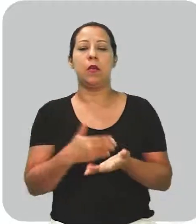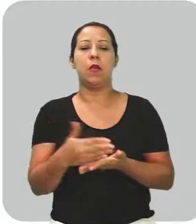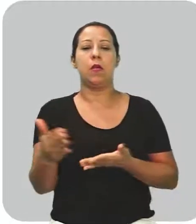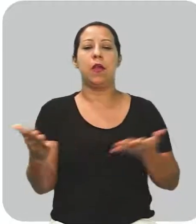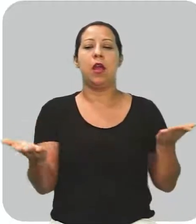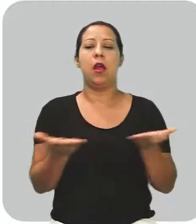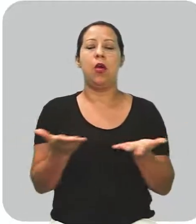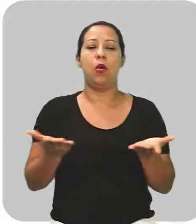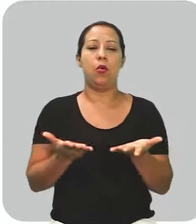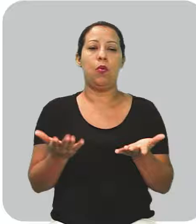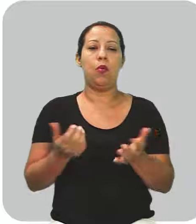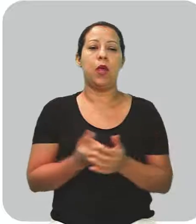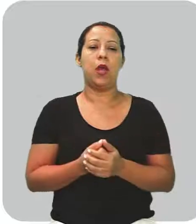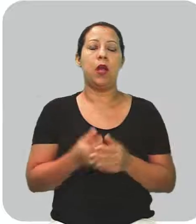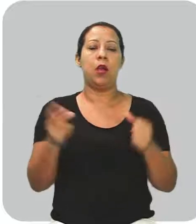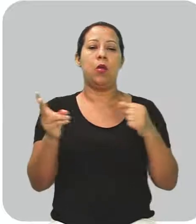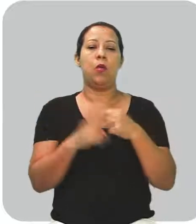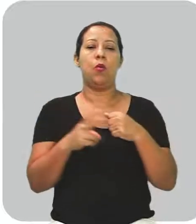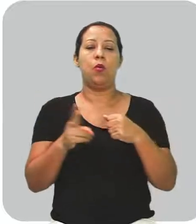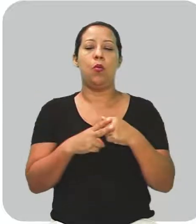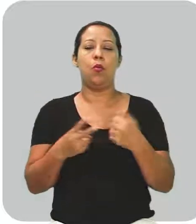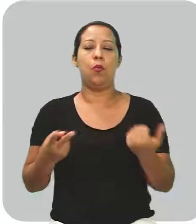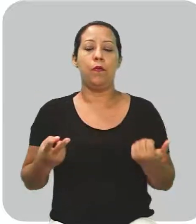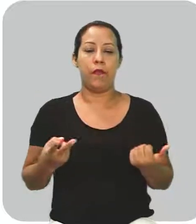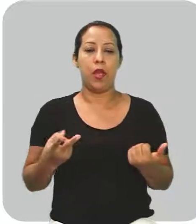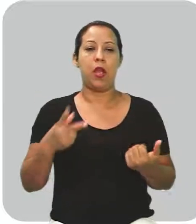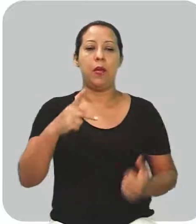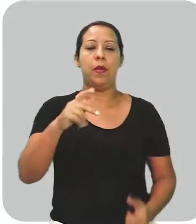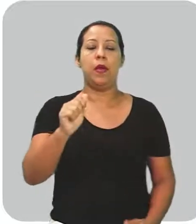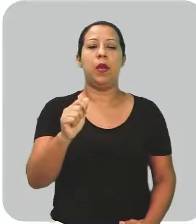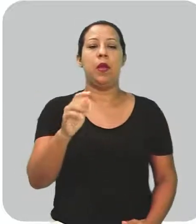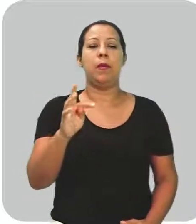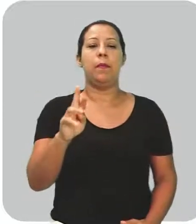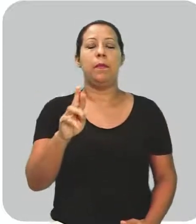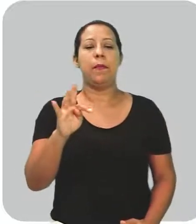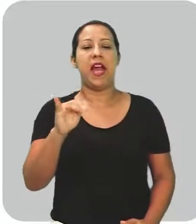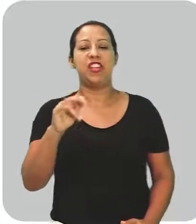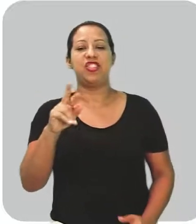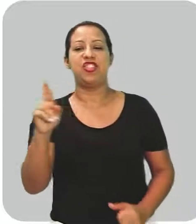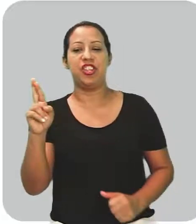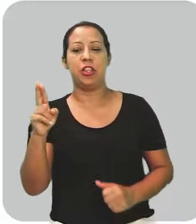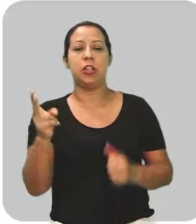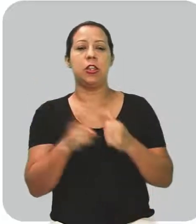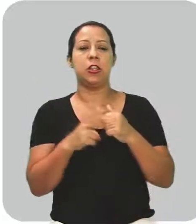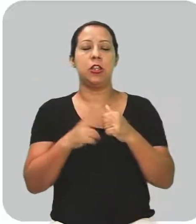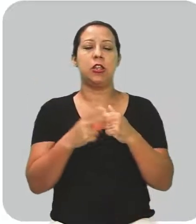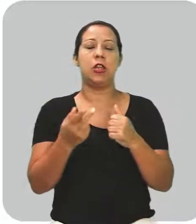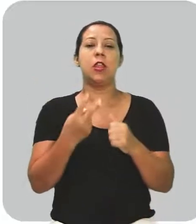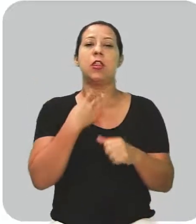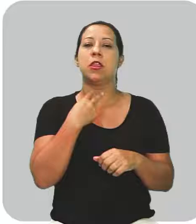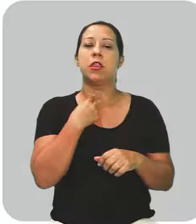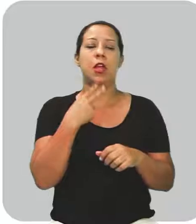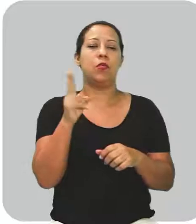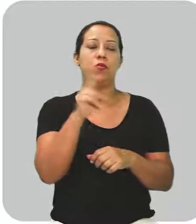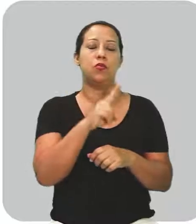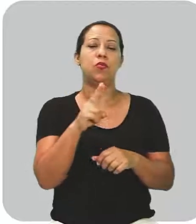Então, os verbos no infinitivo, não vamos usar a crase. Caso 5. Antes de